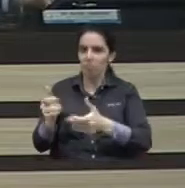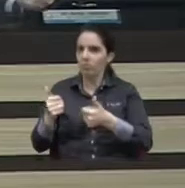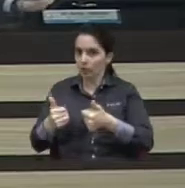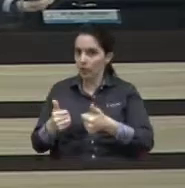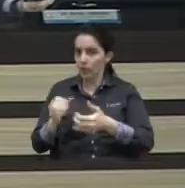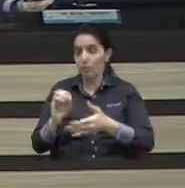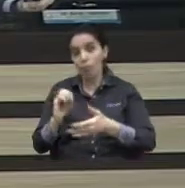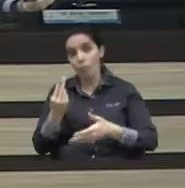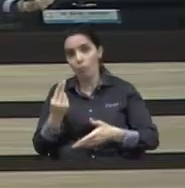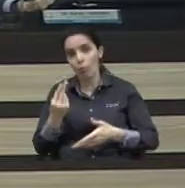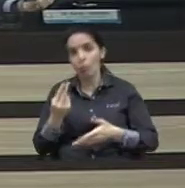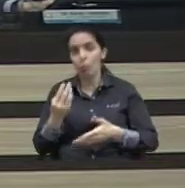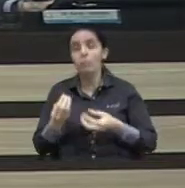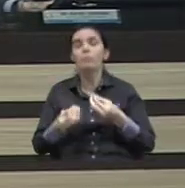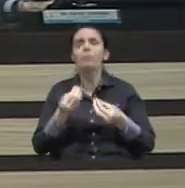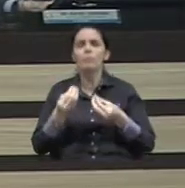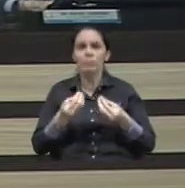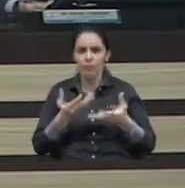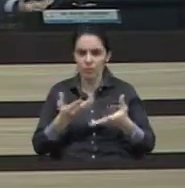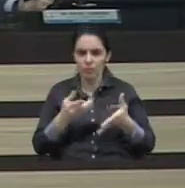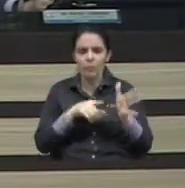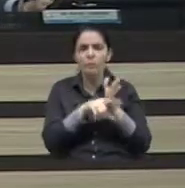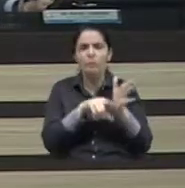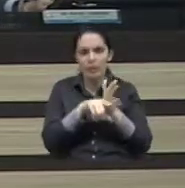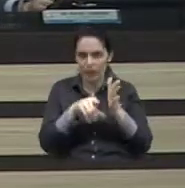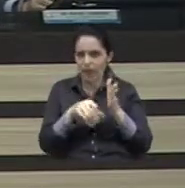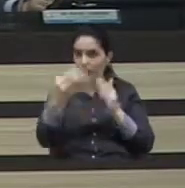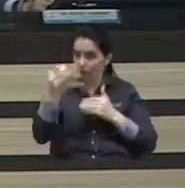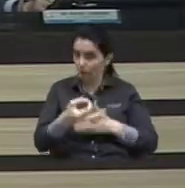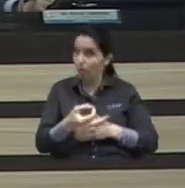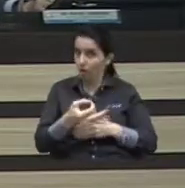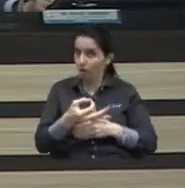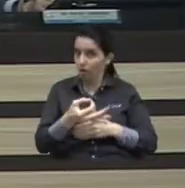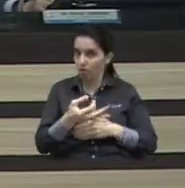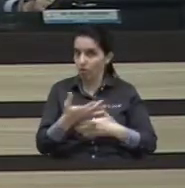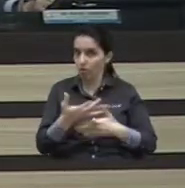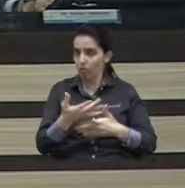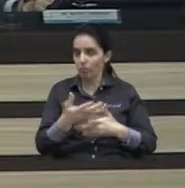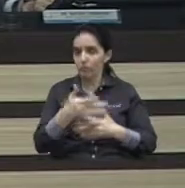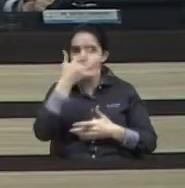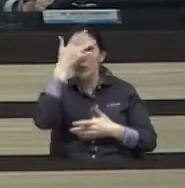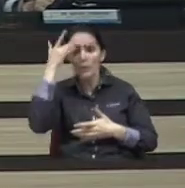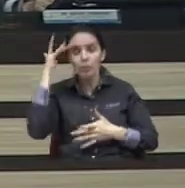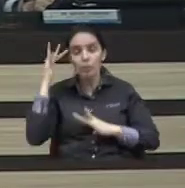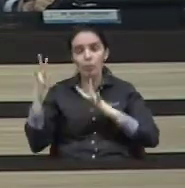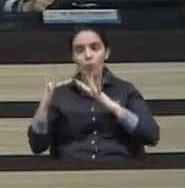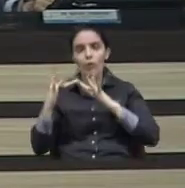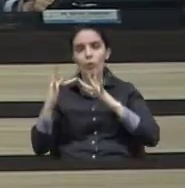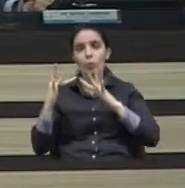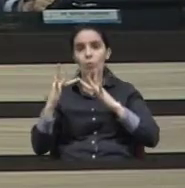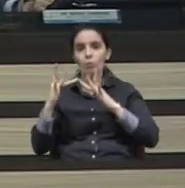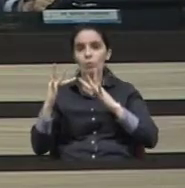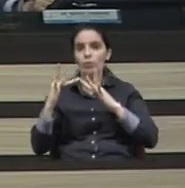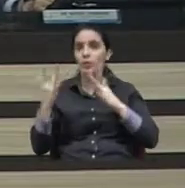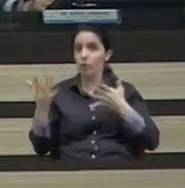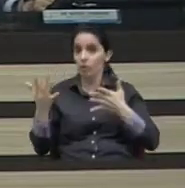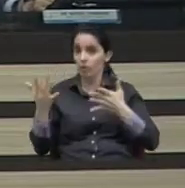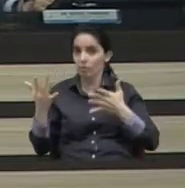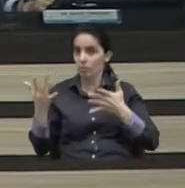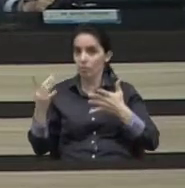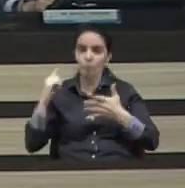descartados, como isso está sendo feito e fiscalizado, e na questão das pessoas que entram em contato, aonde esses metais